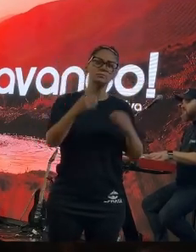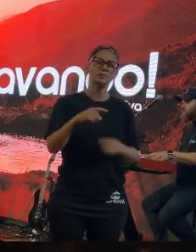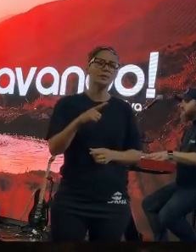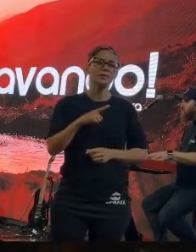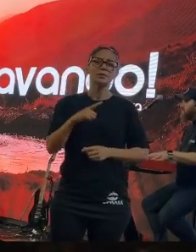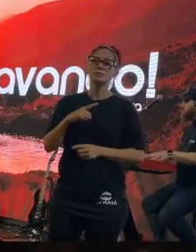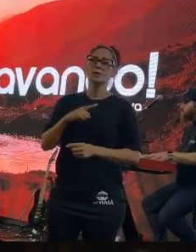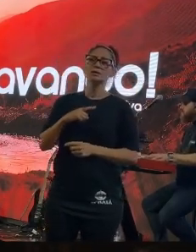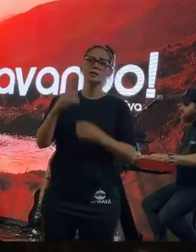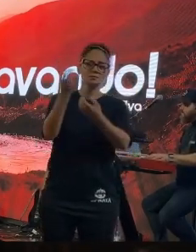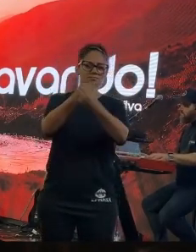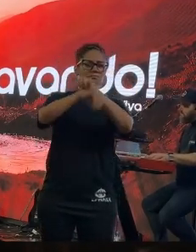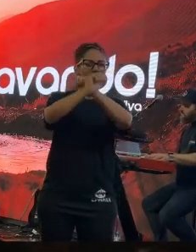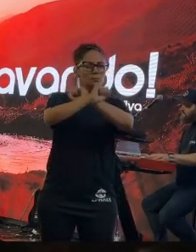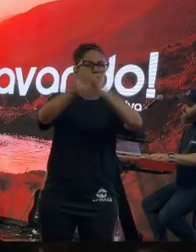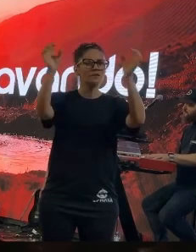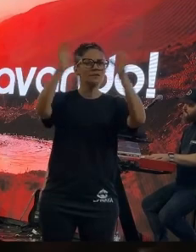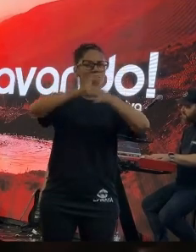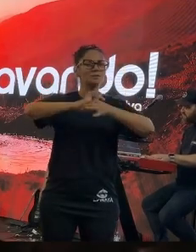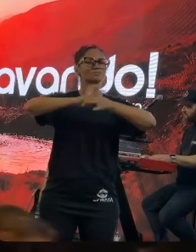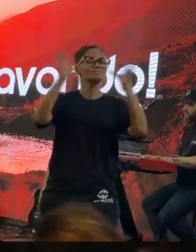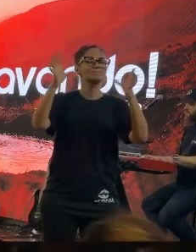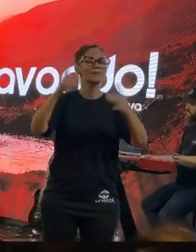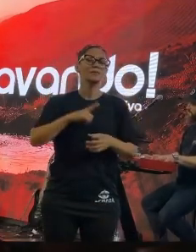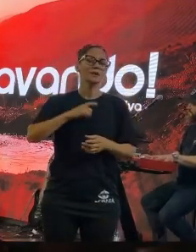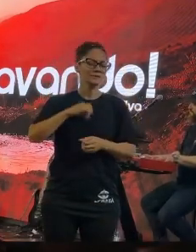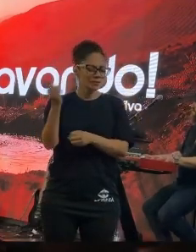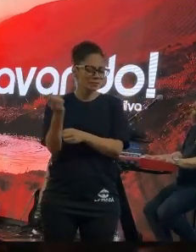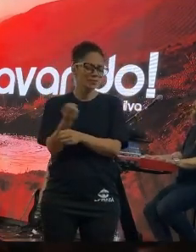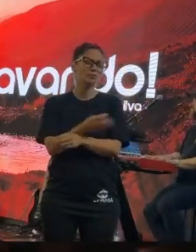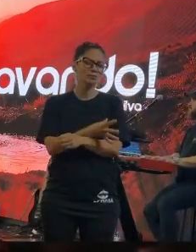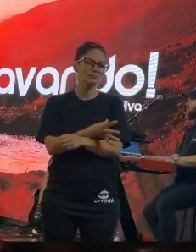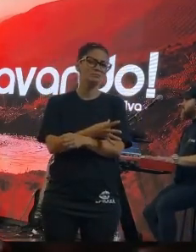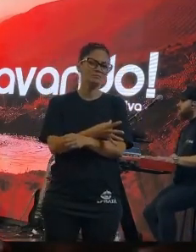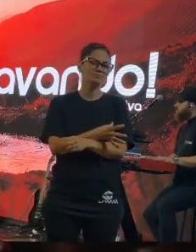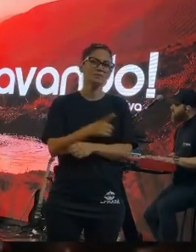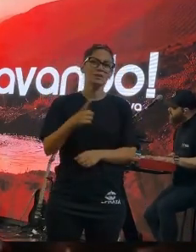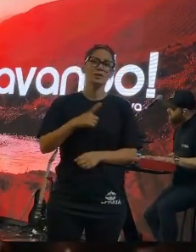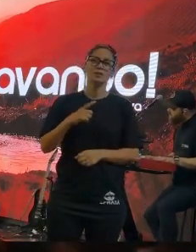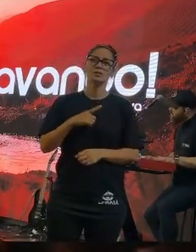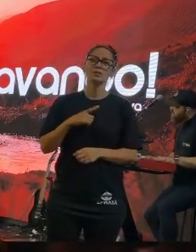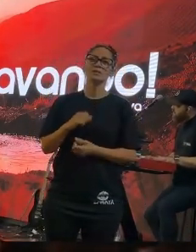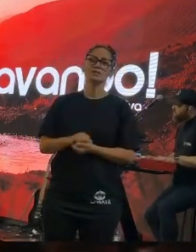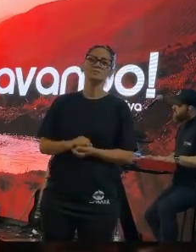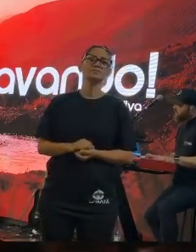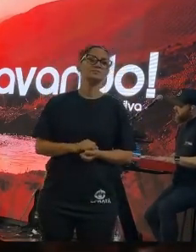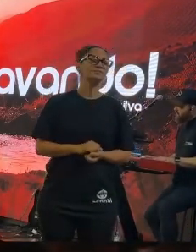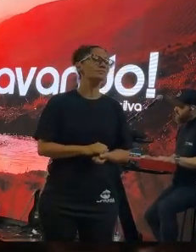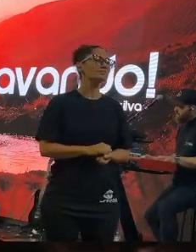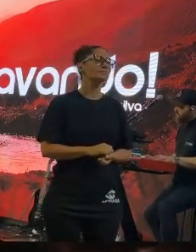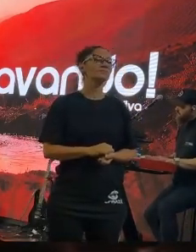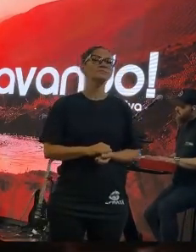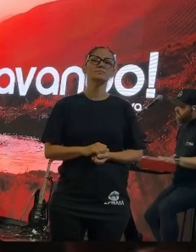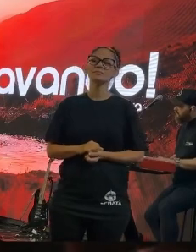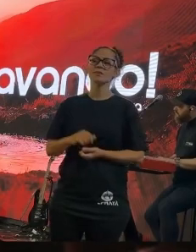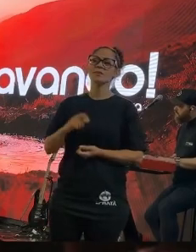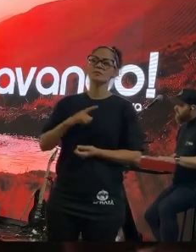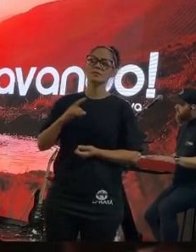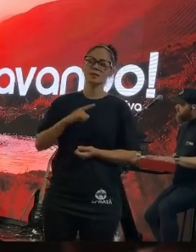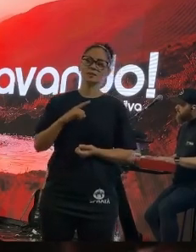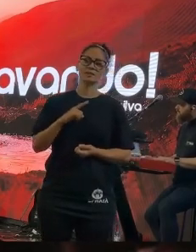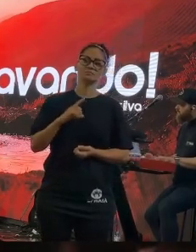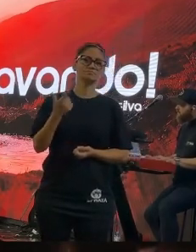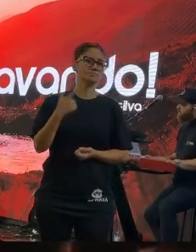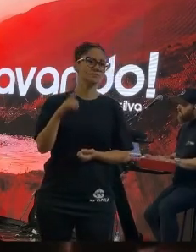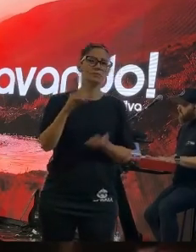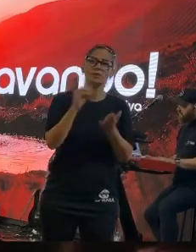vai ter libertação. No meu deserto vai ter renovo. No meu deserto vai ter uma nova estação. No meu deserto vai ter alimento. Não